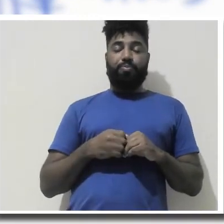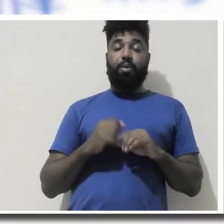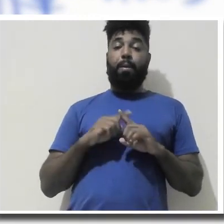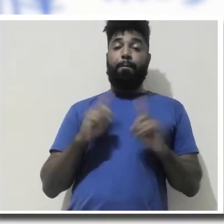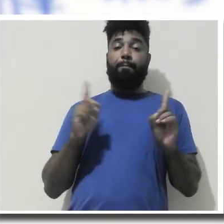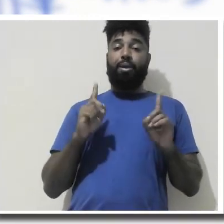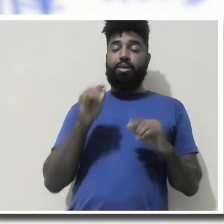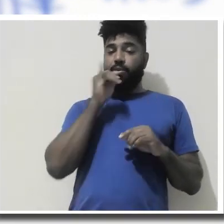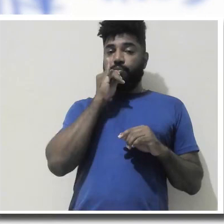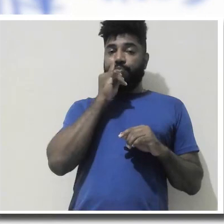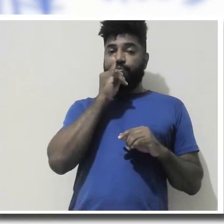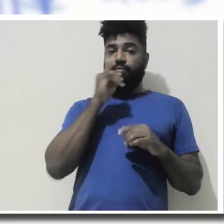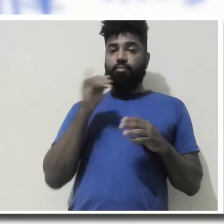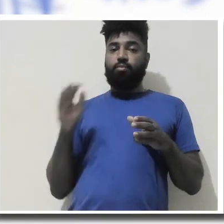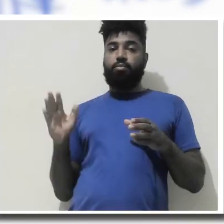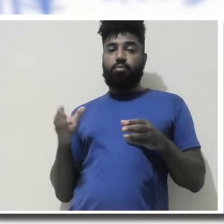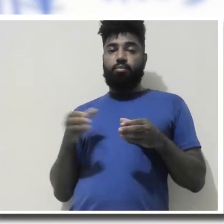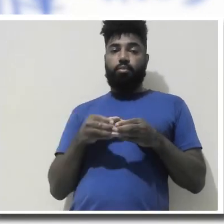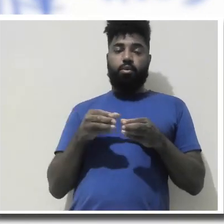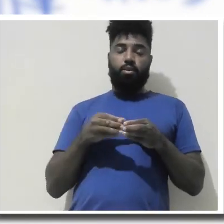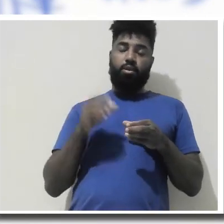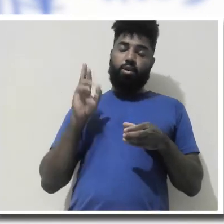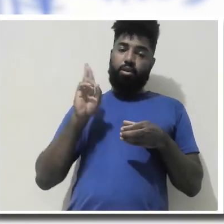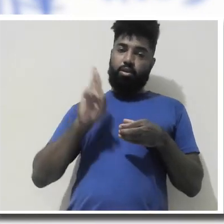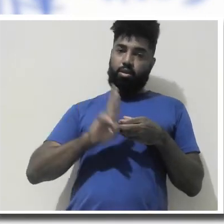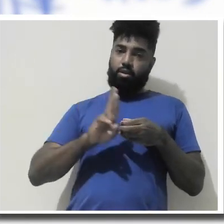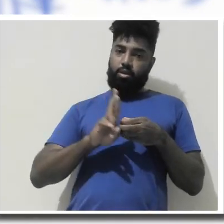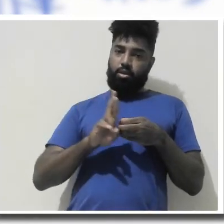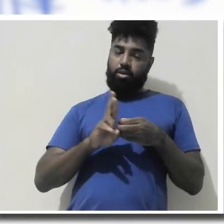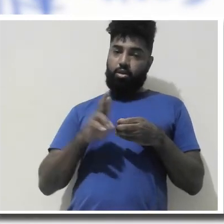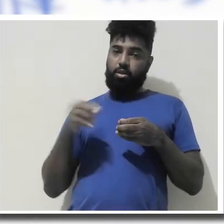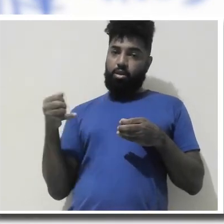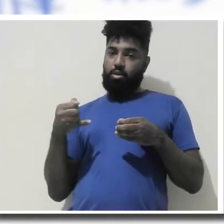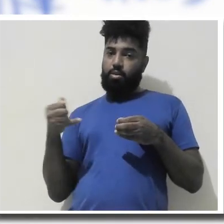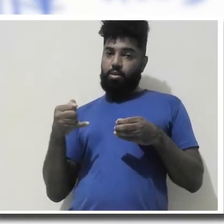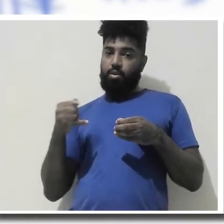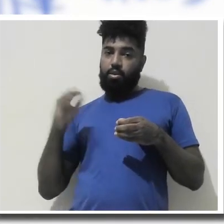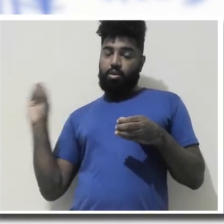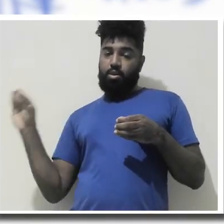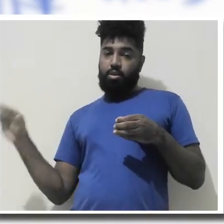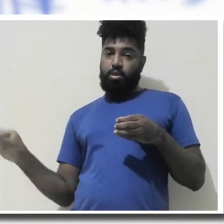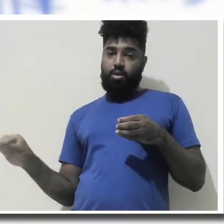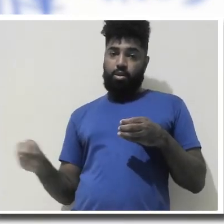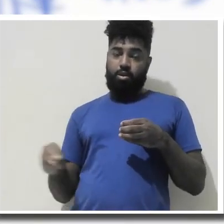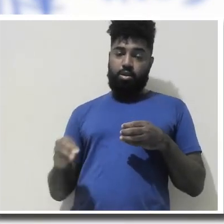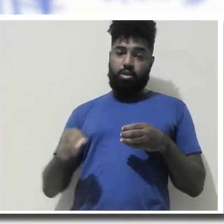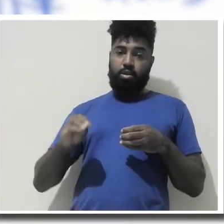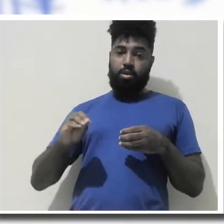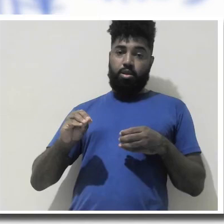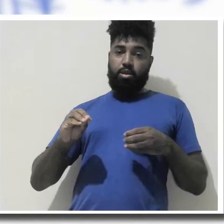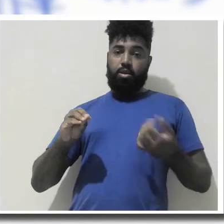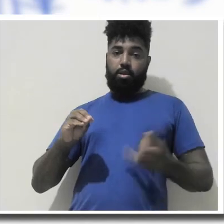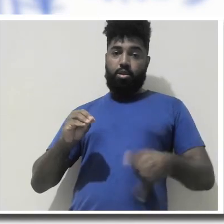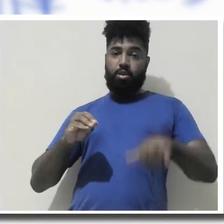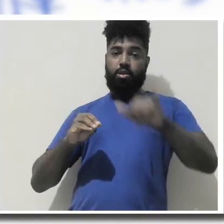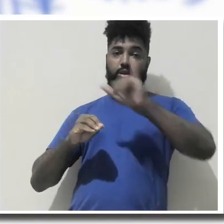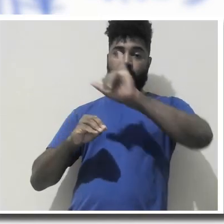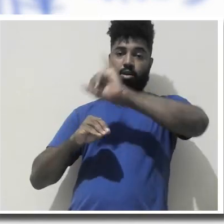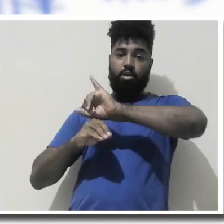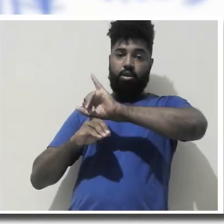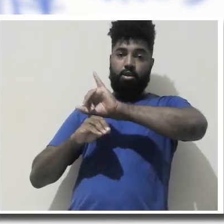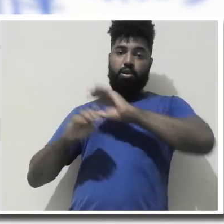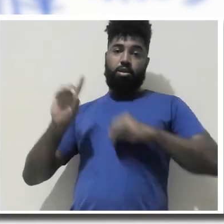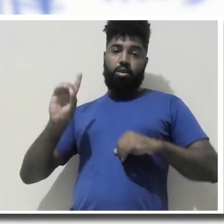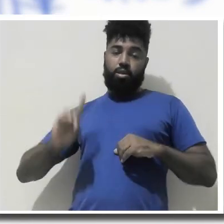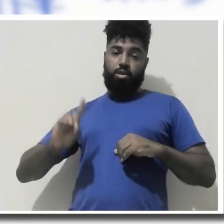Porém, se eu inserir o conjunto dos reais e colocar o menos na parte superior direita,